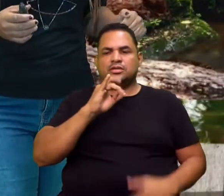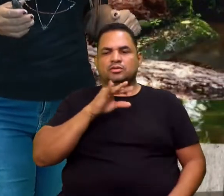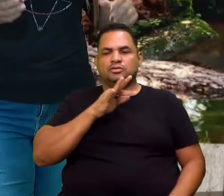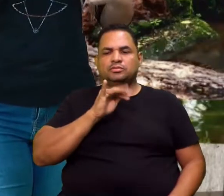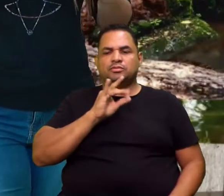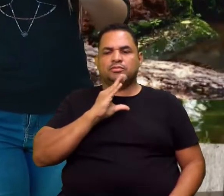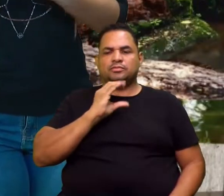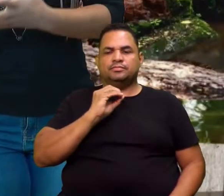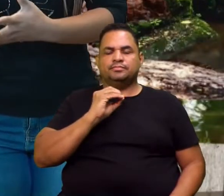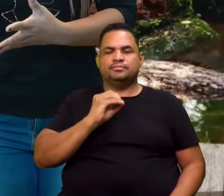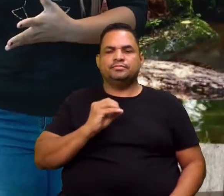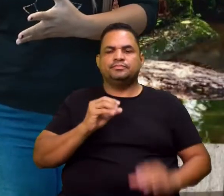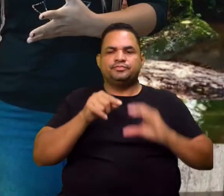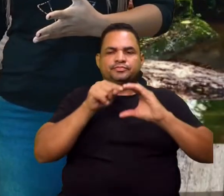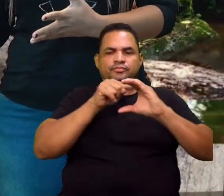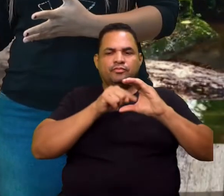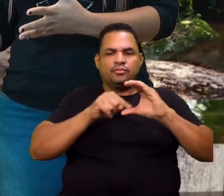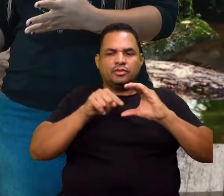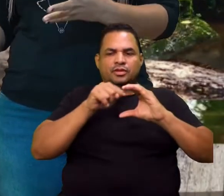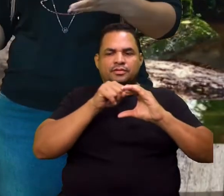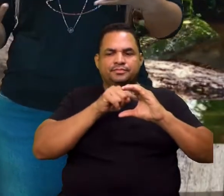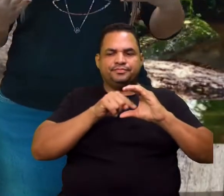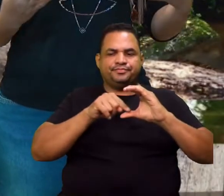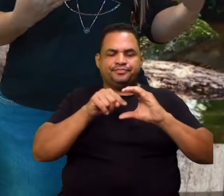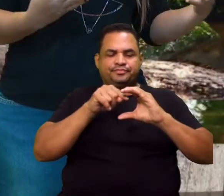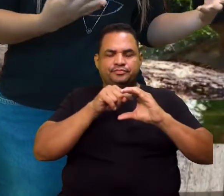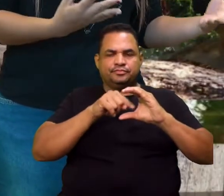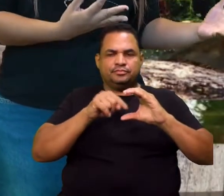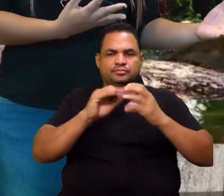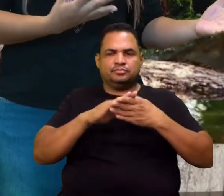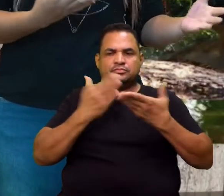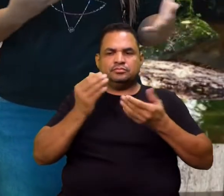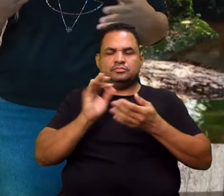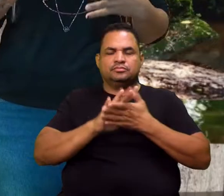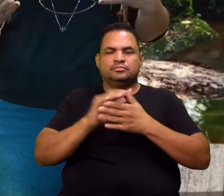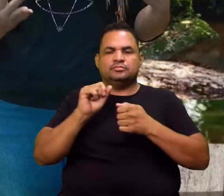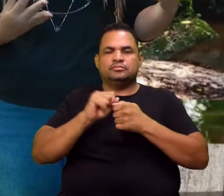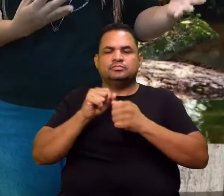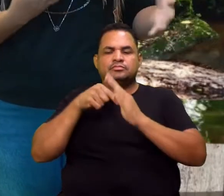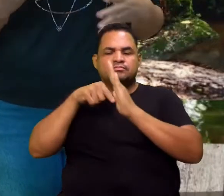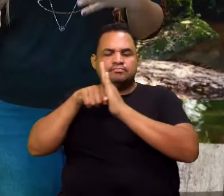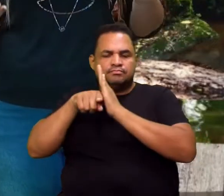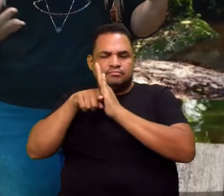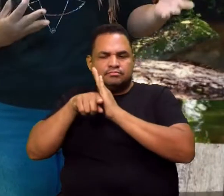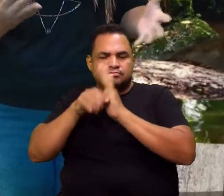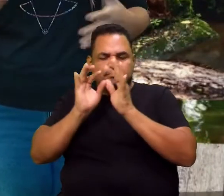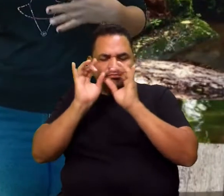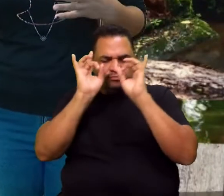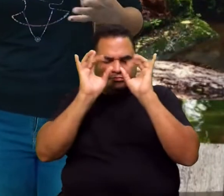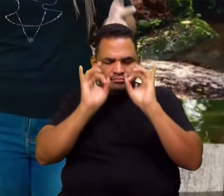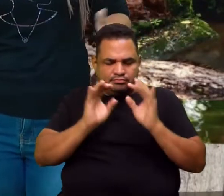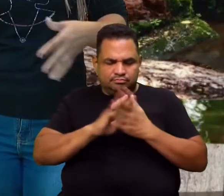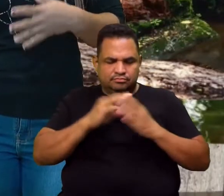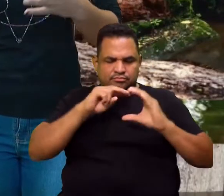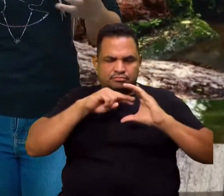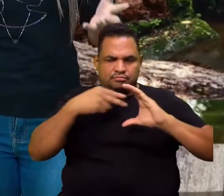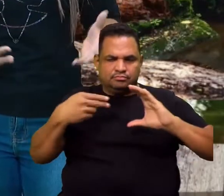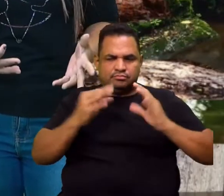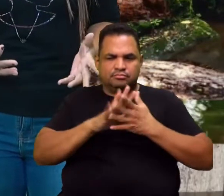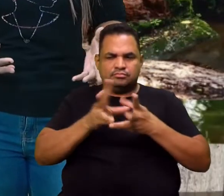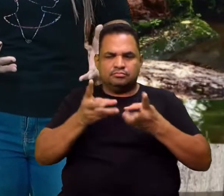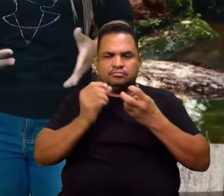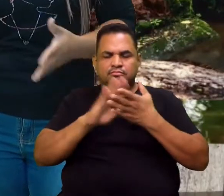lembrei? O cariótipo, ele é feito quando a gente está fazendo um estudo minucioso aí dos cromossomos para identificar